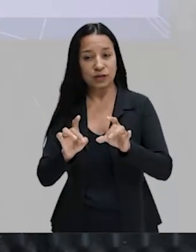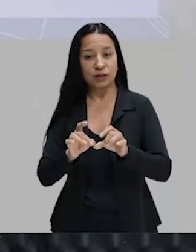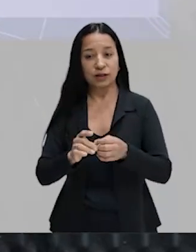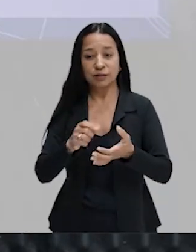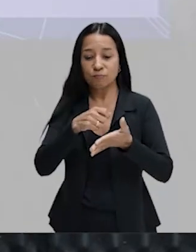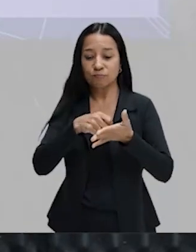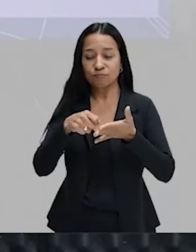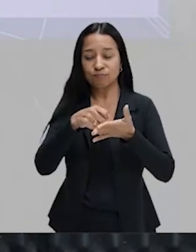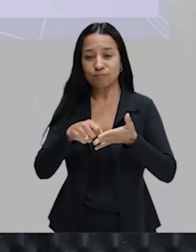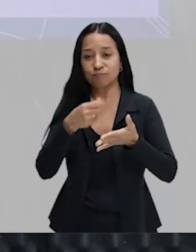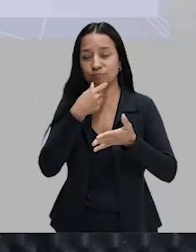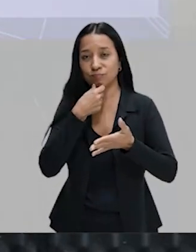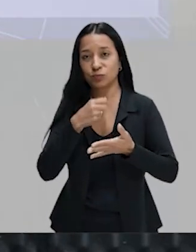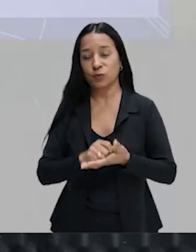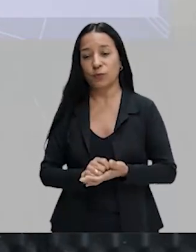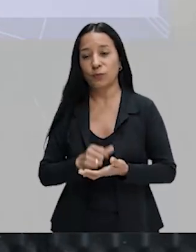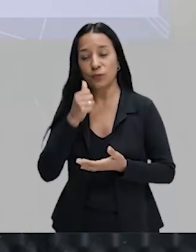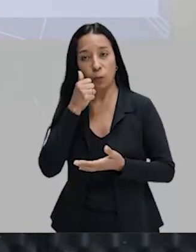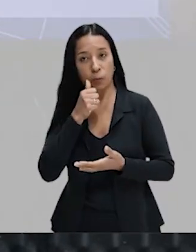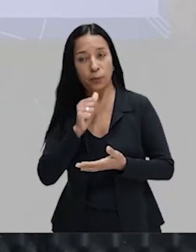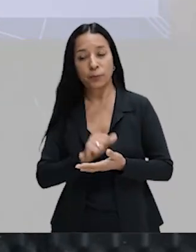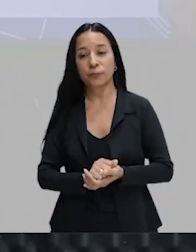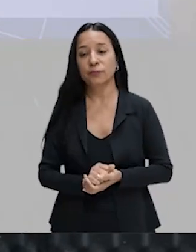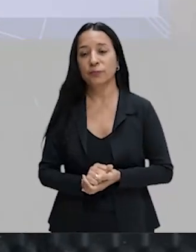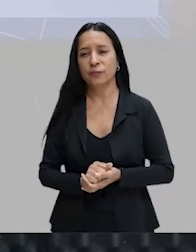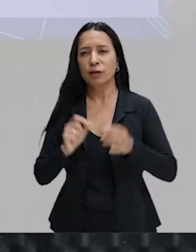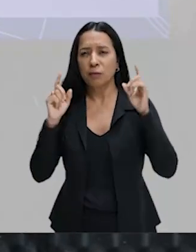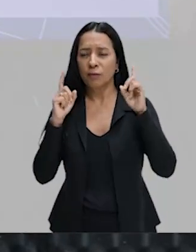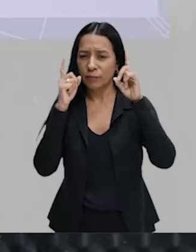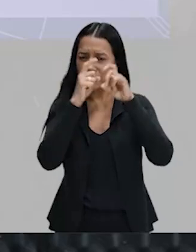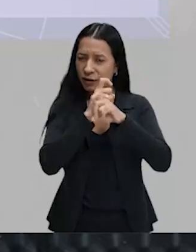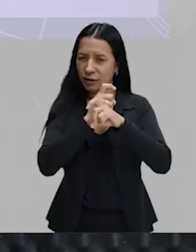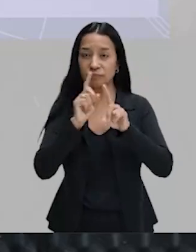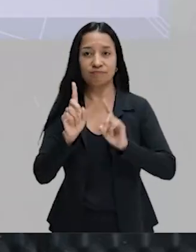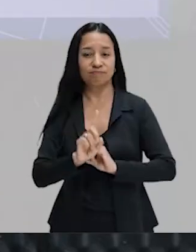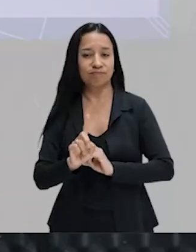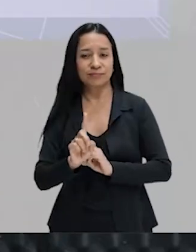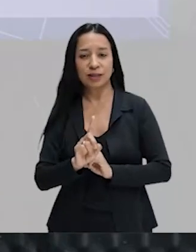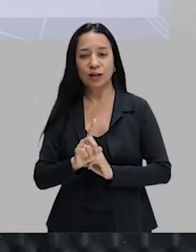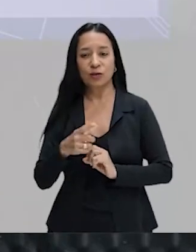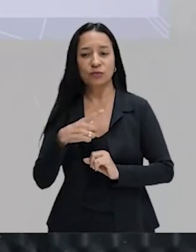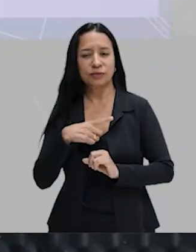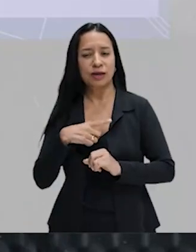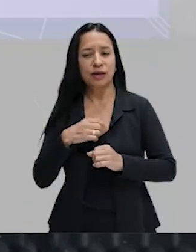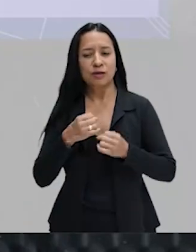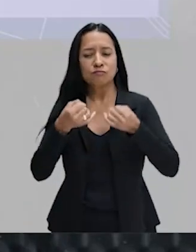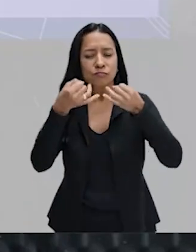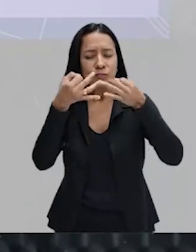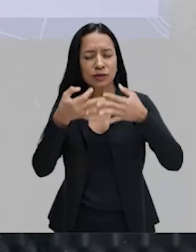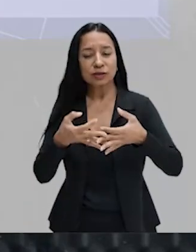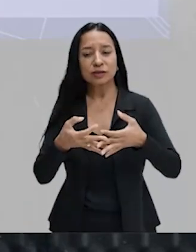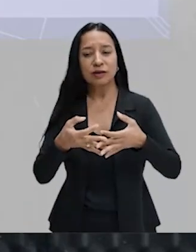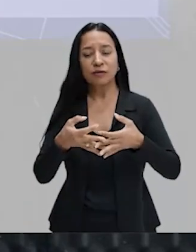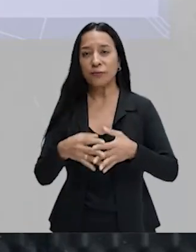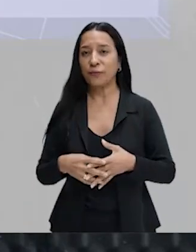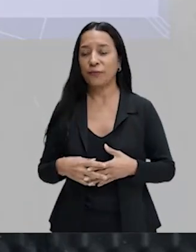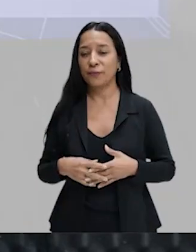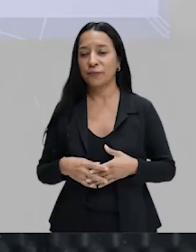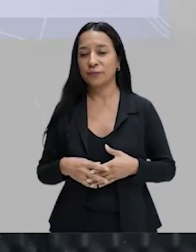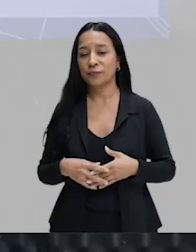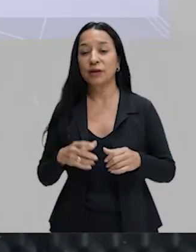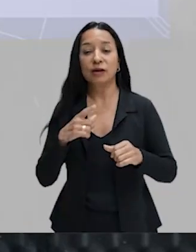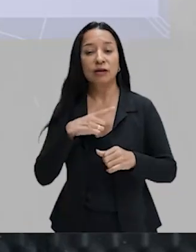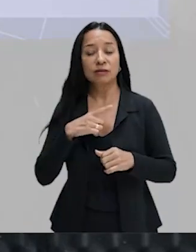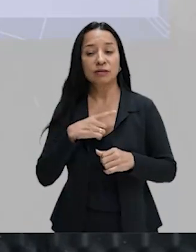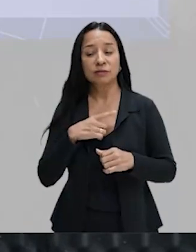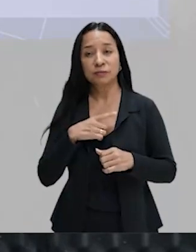não. Temos muita coisa ainda para falar. Então, até aqui tudo bem. Então, há uma necessidade de se compreender,